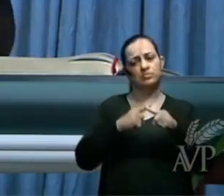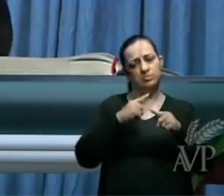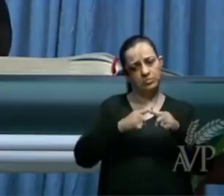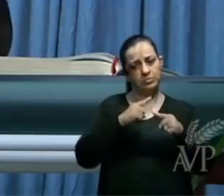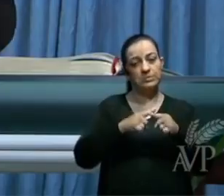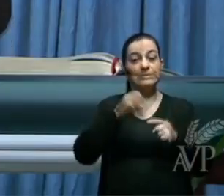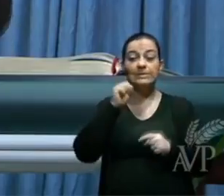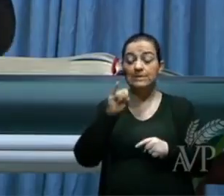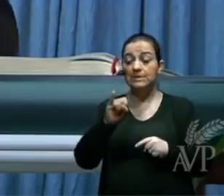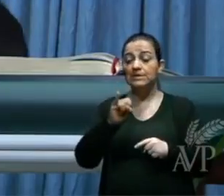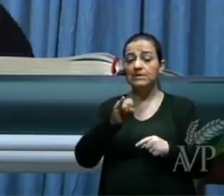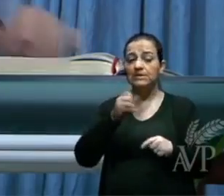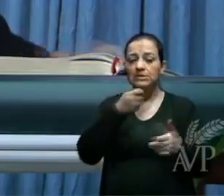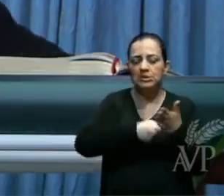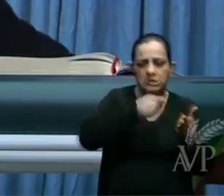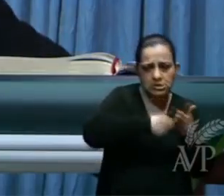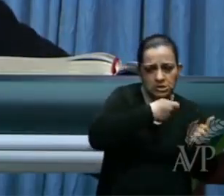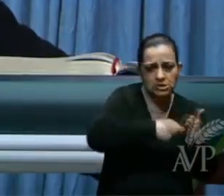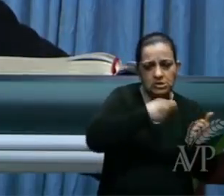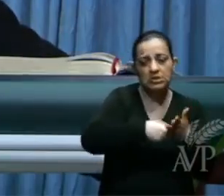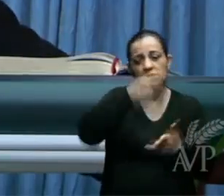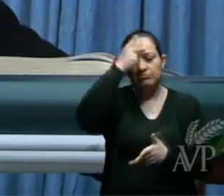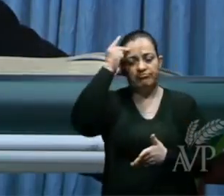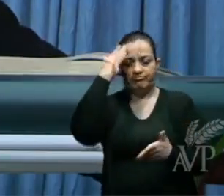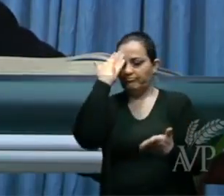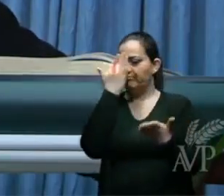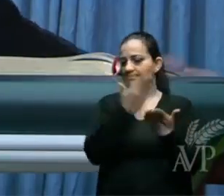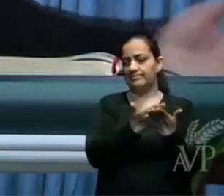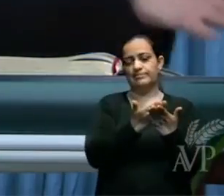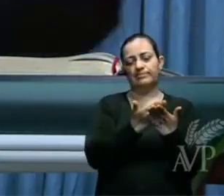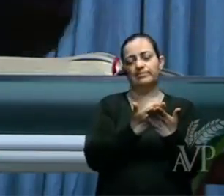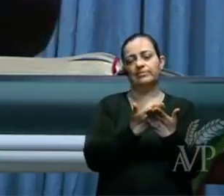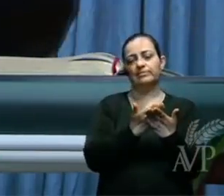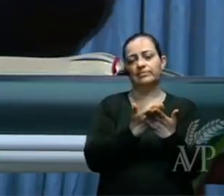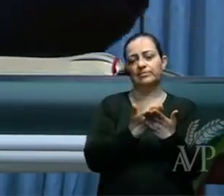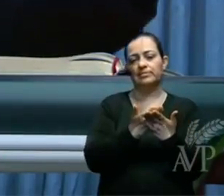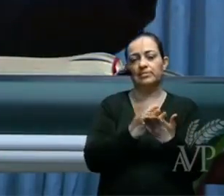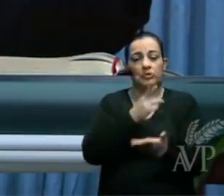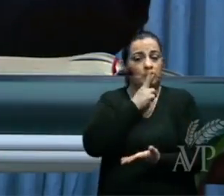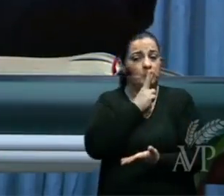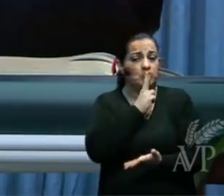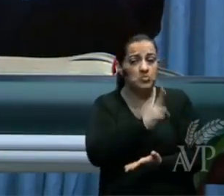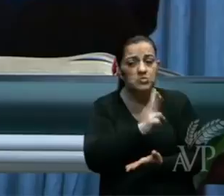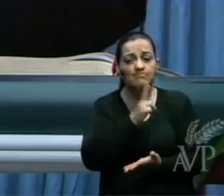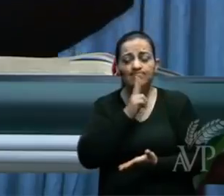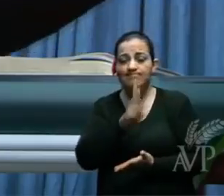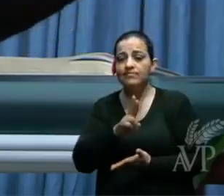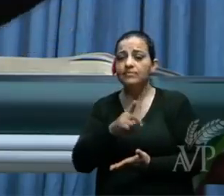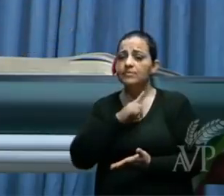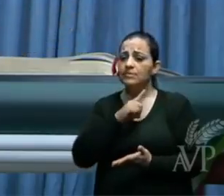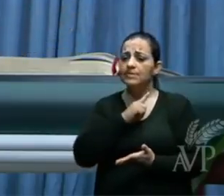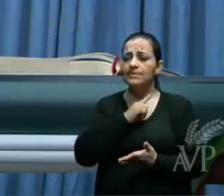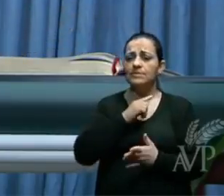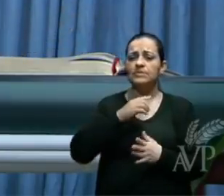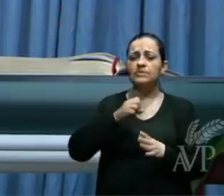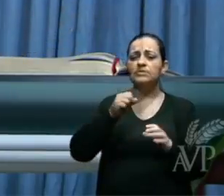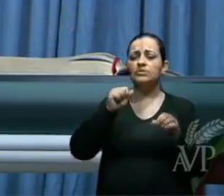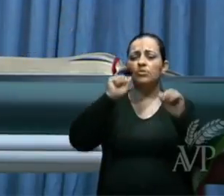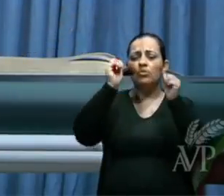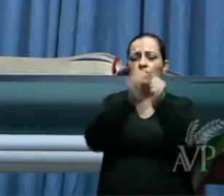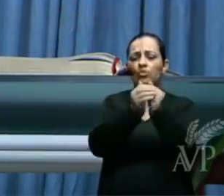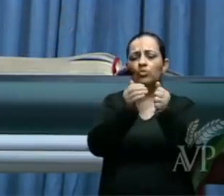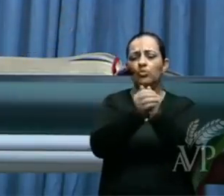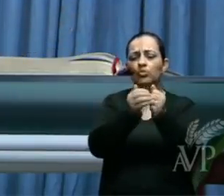não ver isso não creram mas aquilo dava resultado teve um lugar que ele ficou olhando por uma